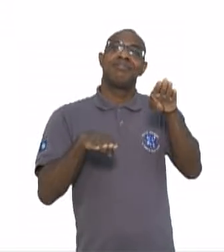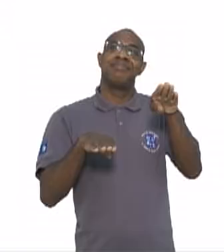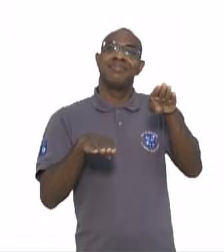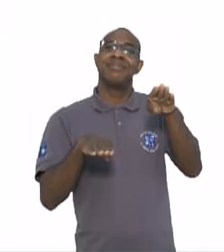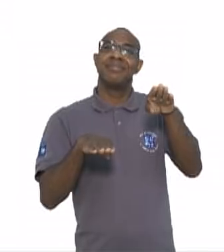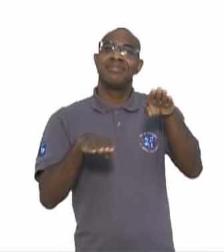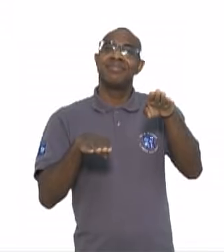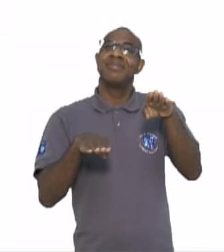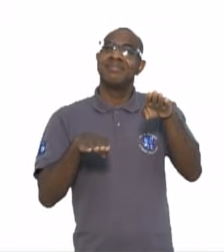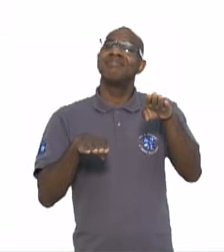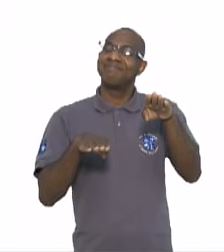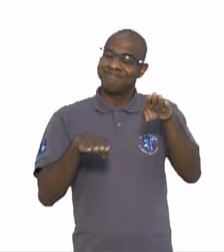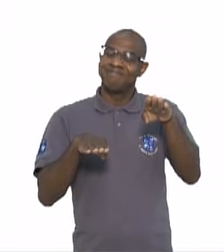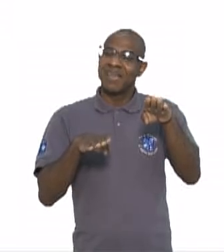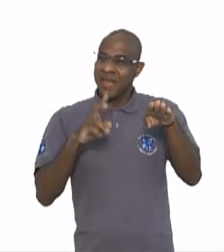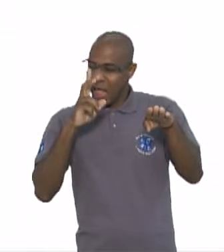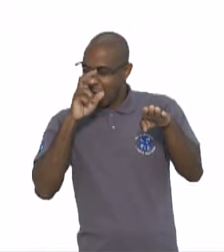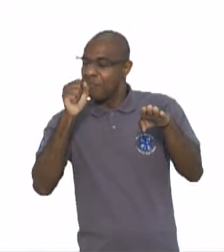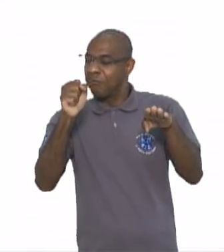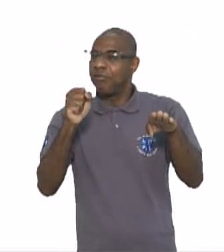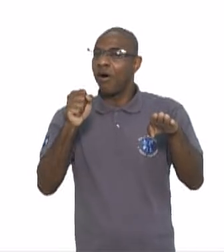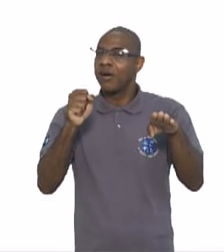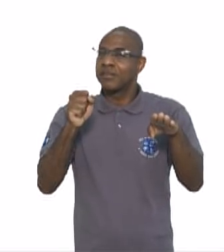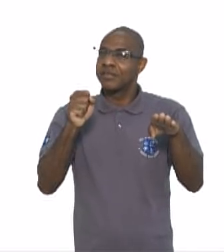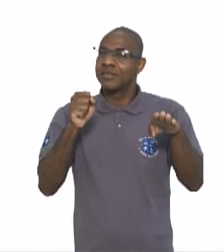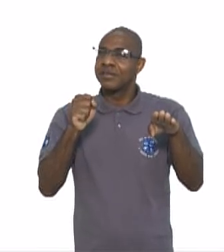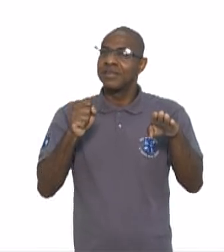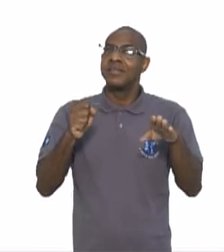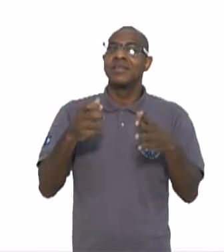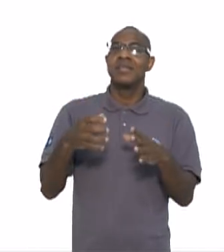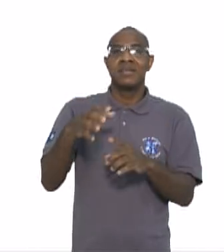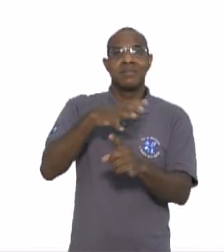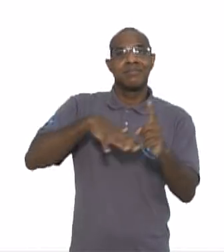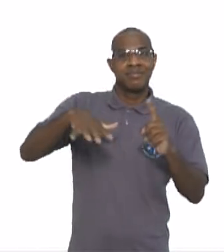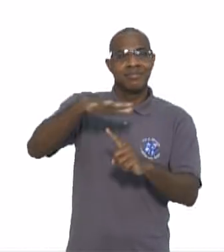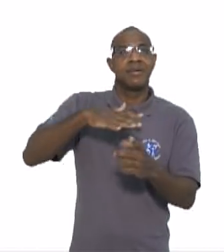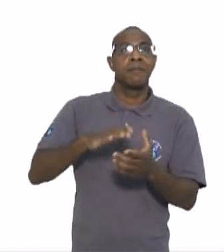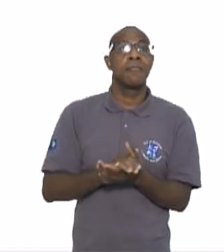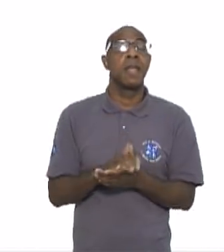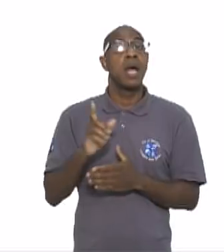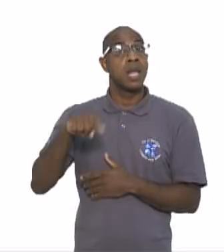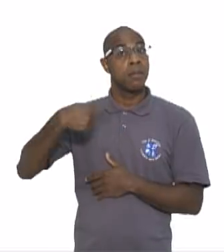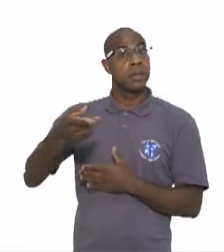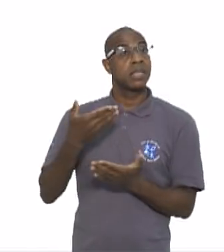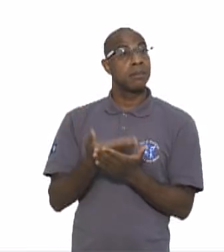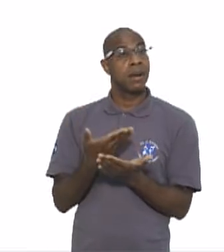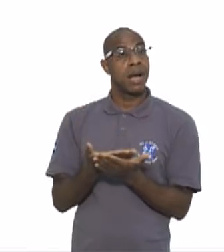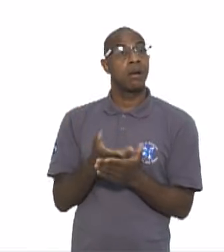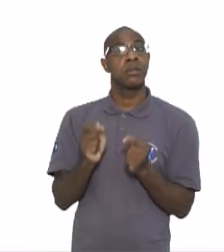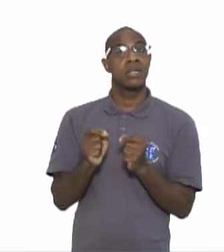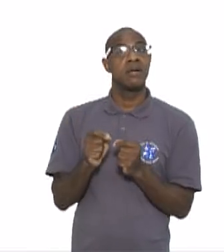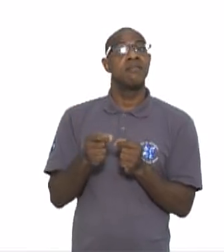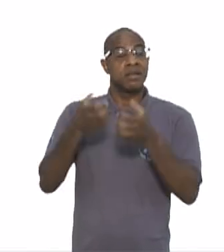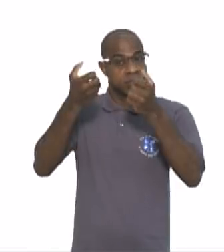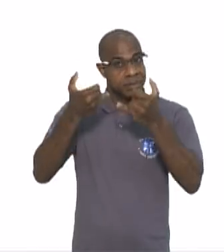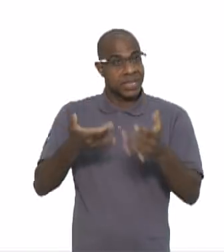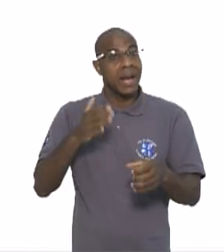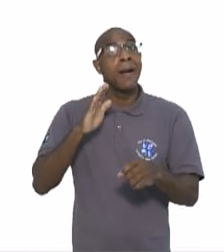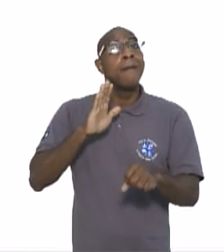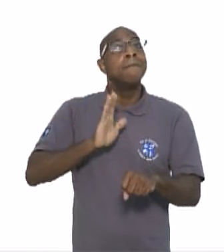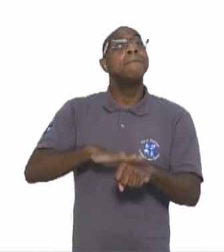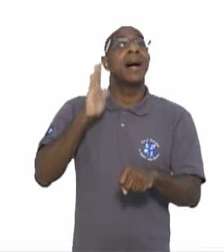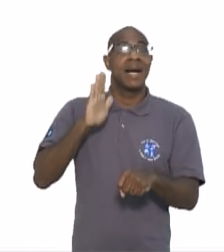eram subjugados pelo clero e pela nobreza. Na próxima aula, a gente vai ver mais sobre o sistema